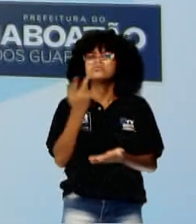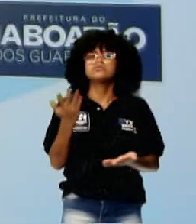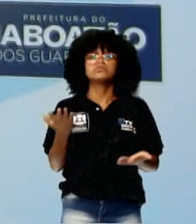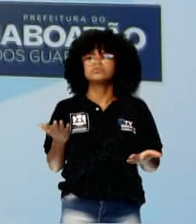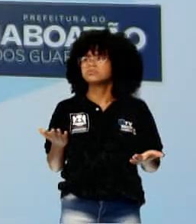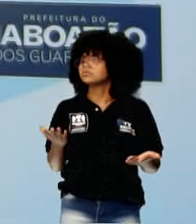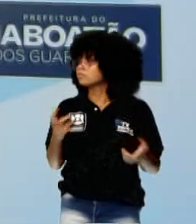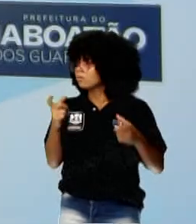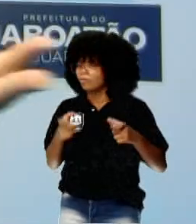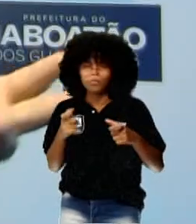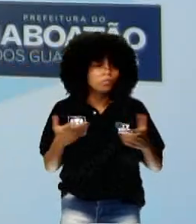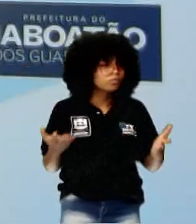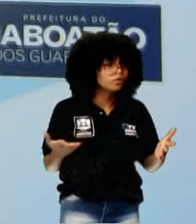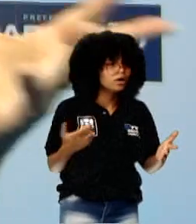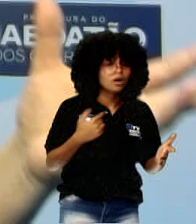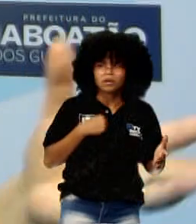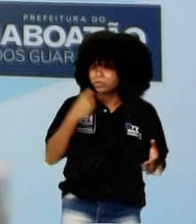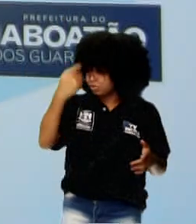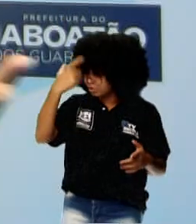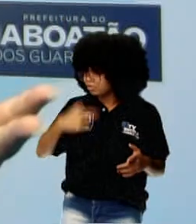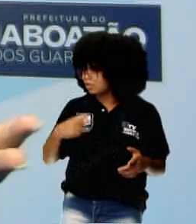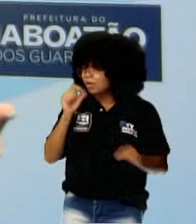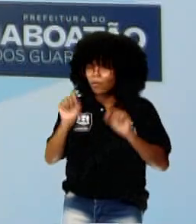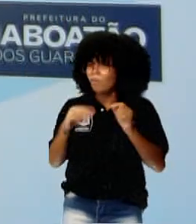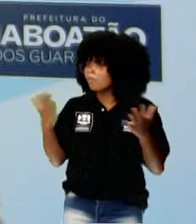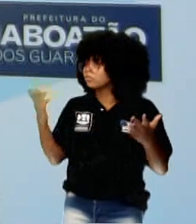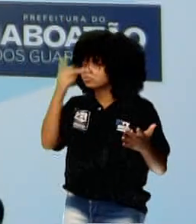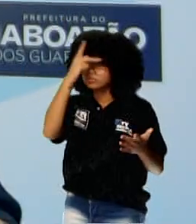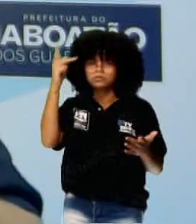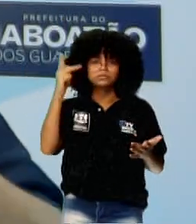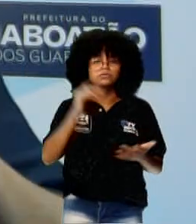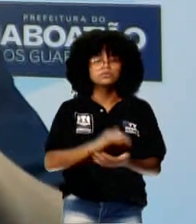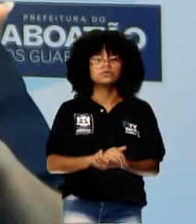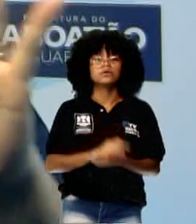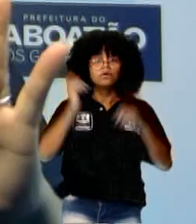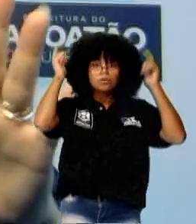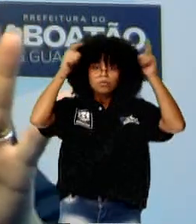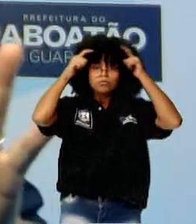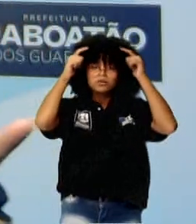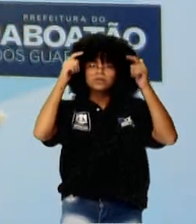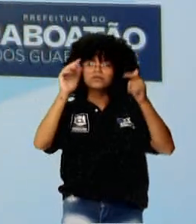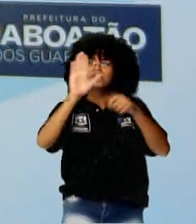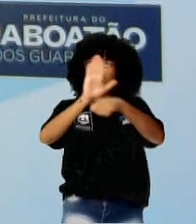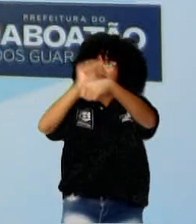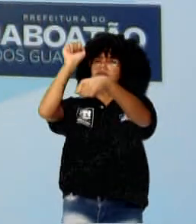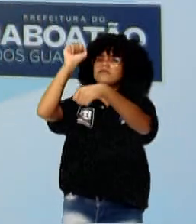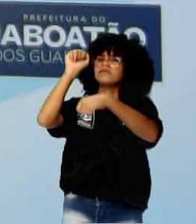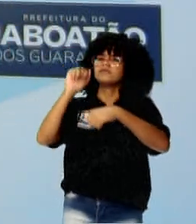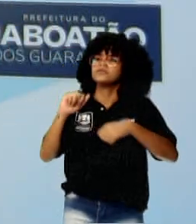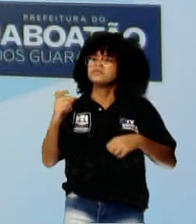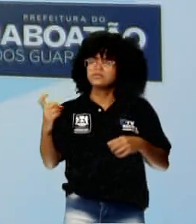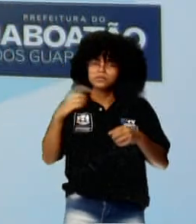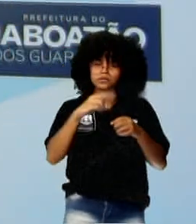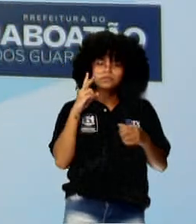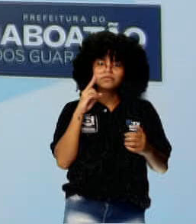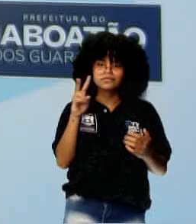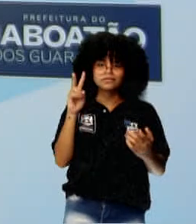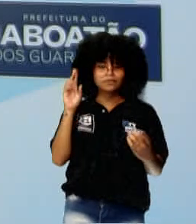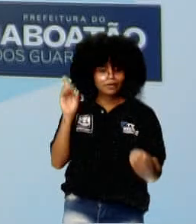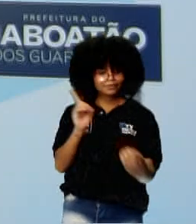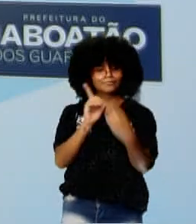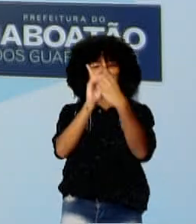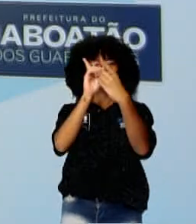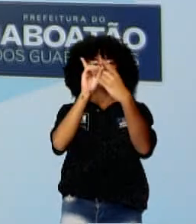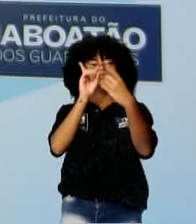fazendo, onde estava, quem era, quem são essas pessoas. O príncipe foi chamado imediatamente. E assim que os dois se